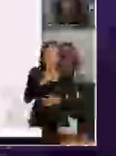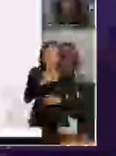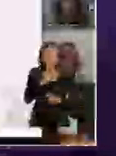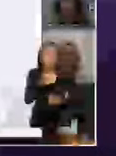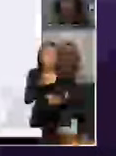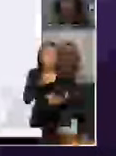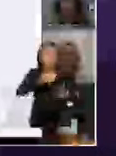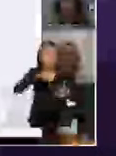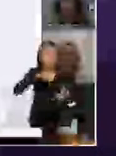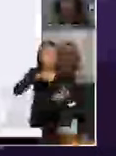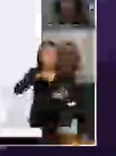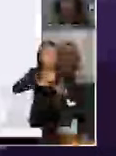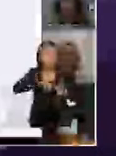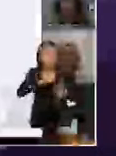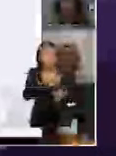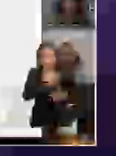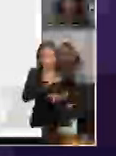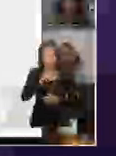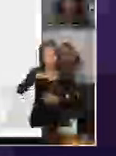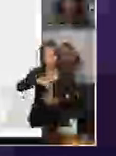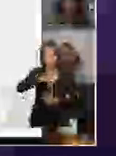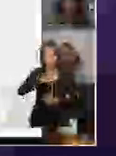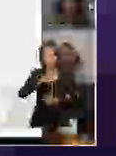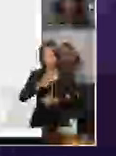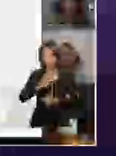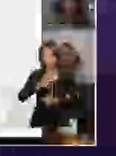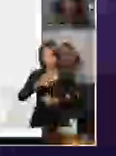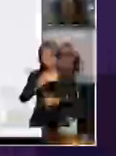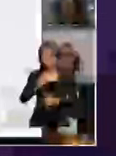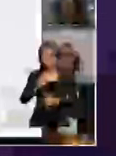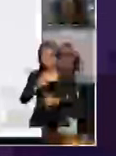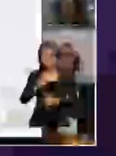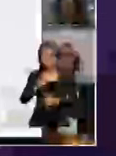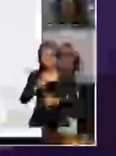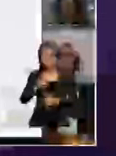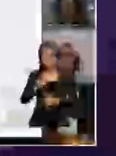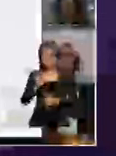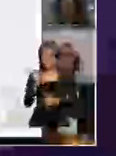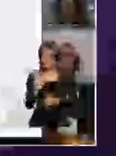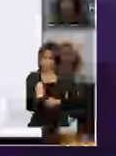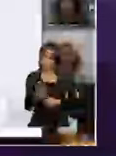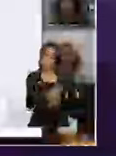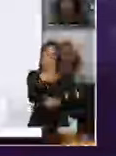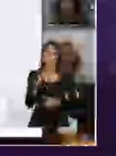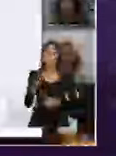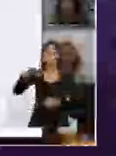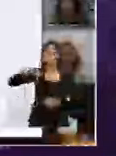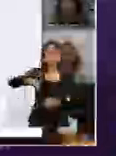com miocardite em excesso é de 179 casos para cada 1 milhão de doses e